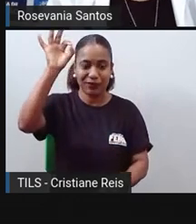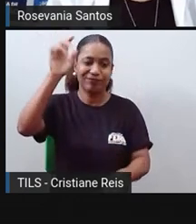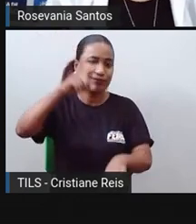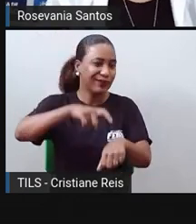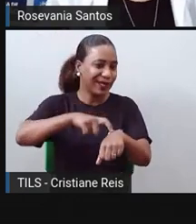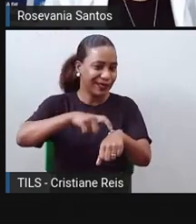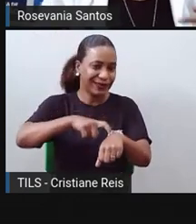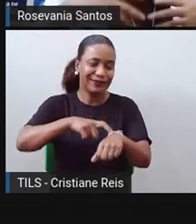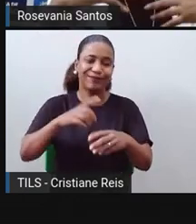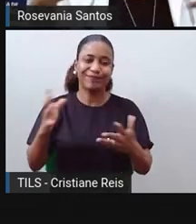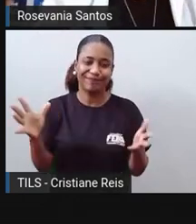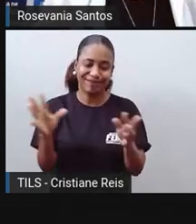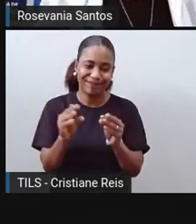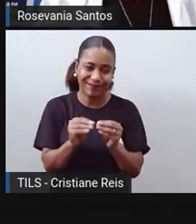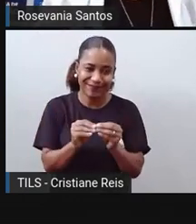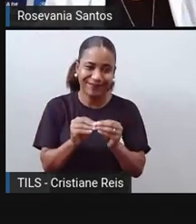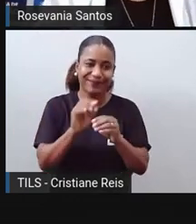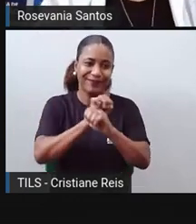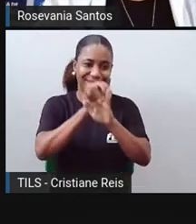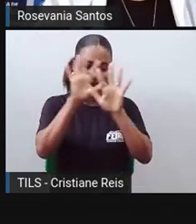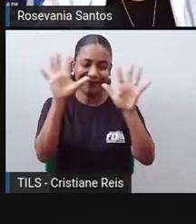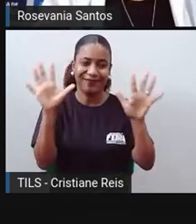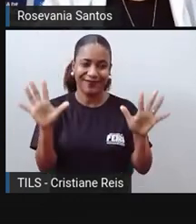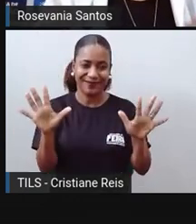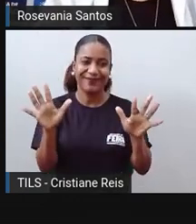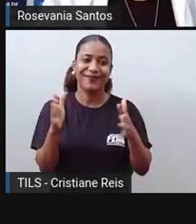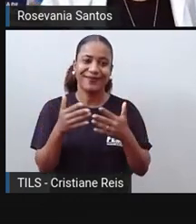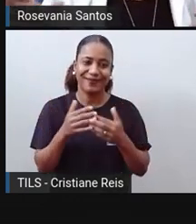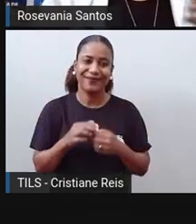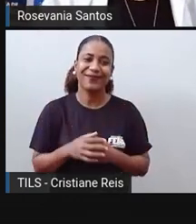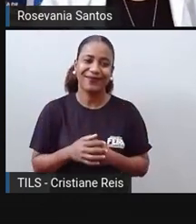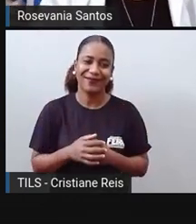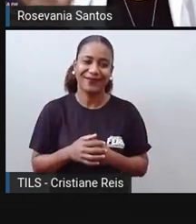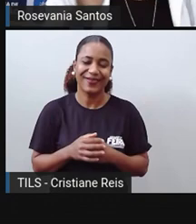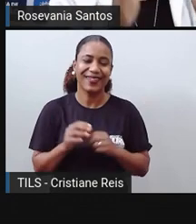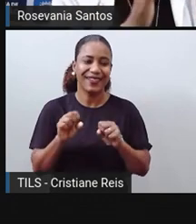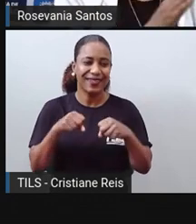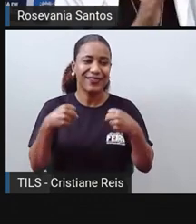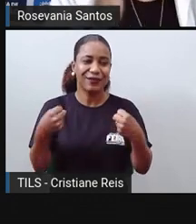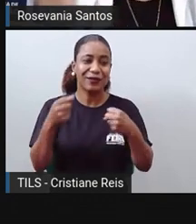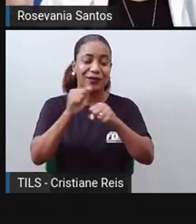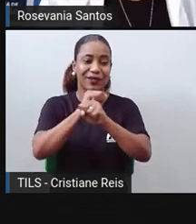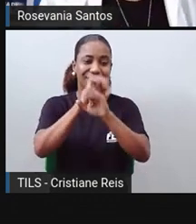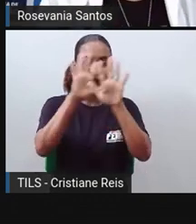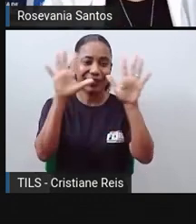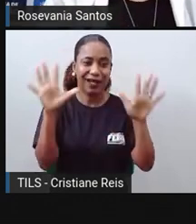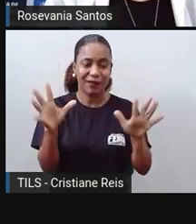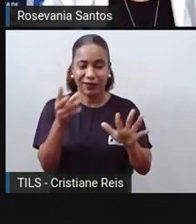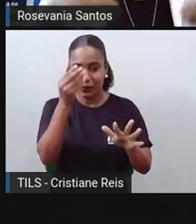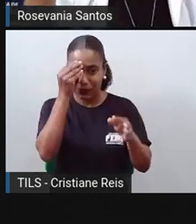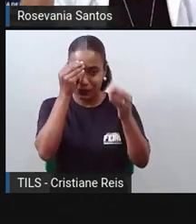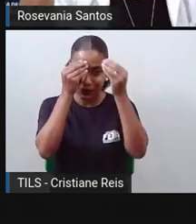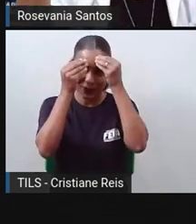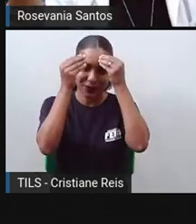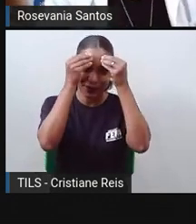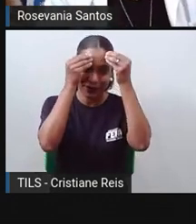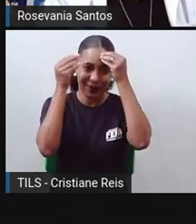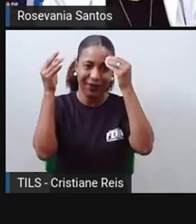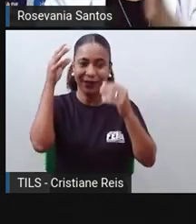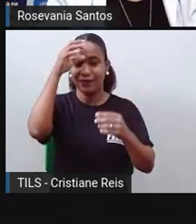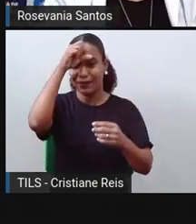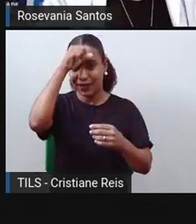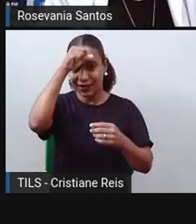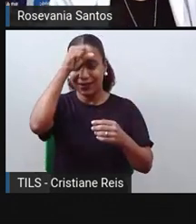para fechar tudo, mas eu tentei fazer um resumo melhor, embora dizer assim, possível, para pegar um pouquinho de cada coisa dessa, e o que gerou